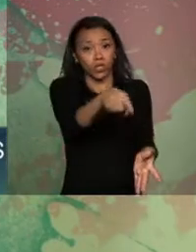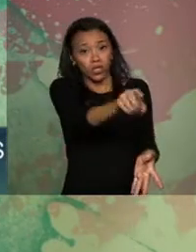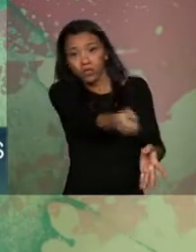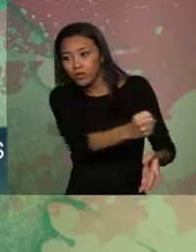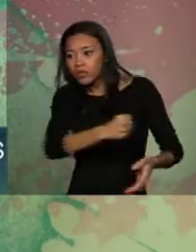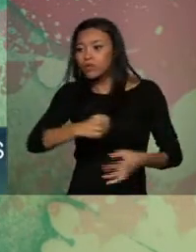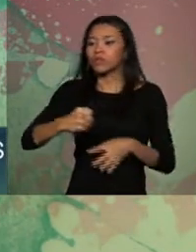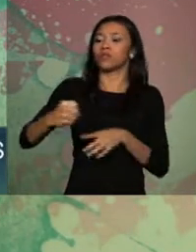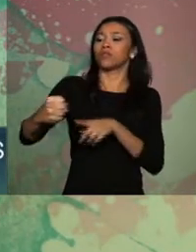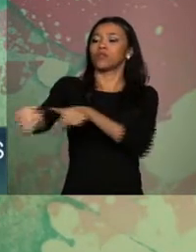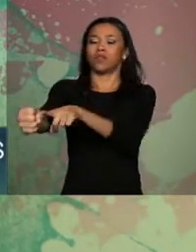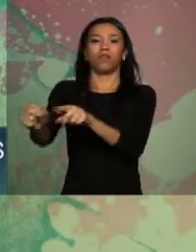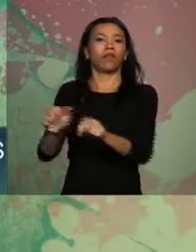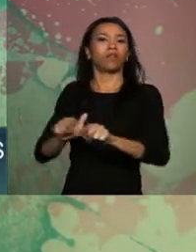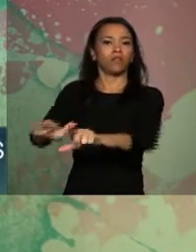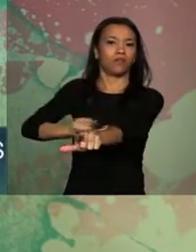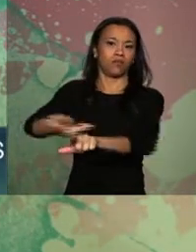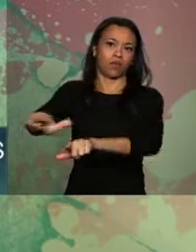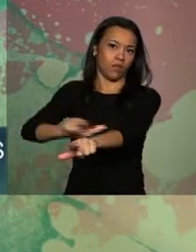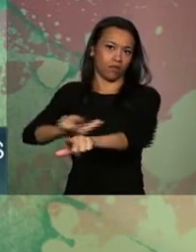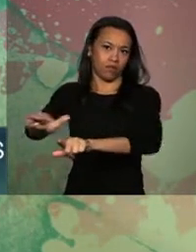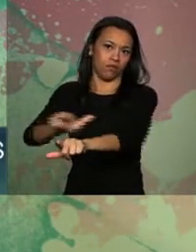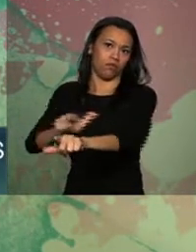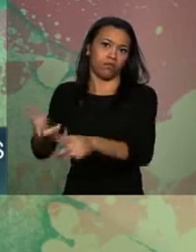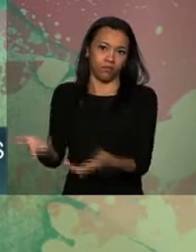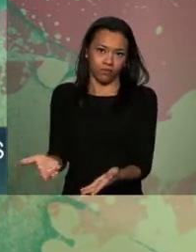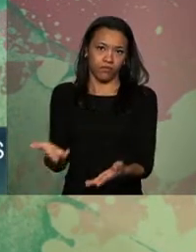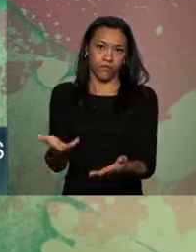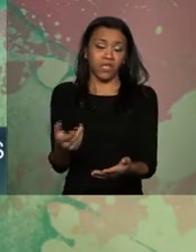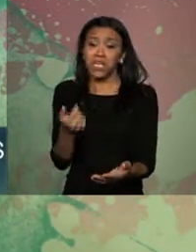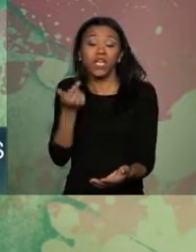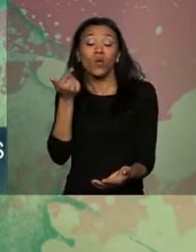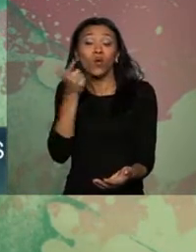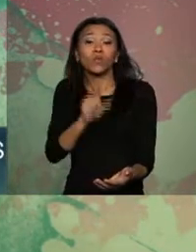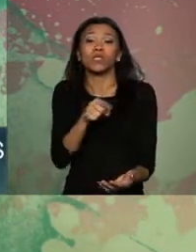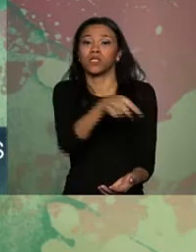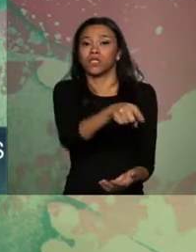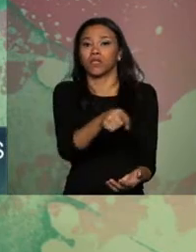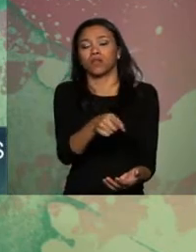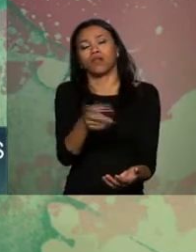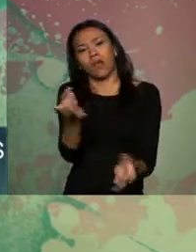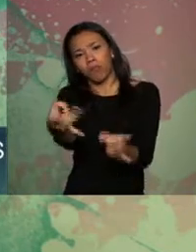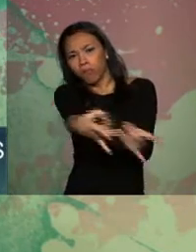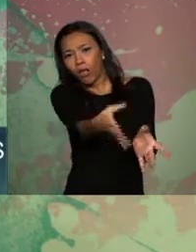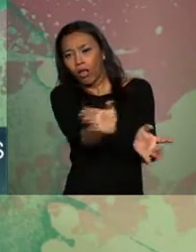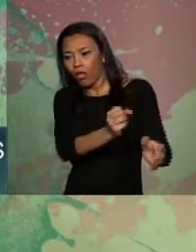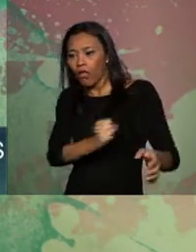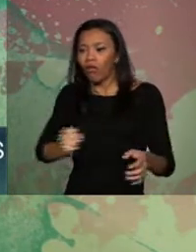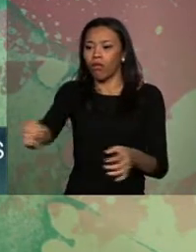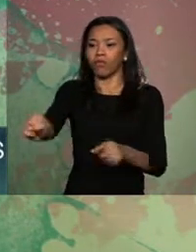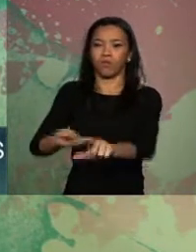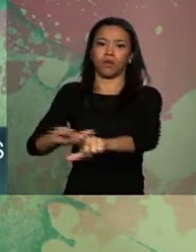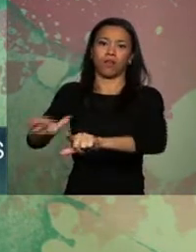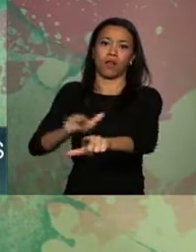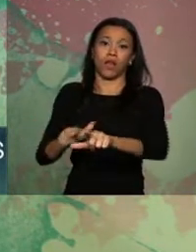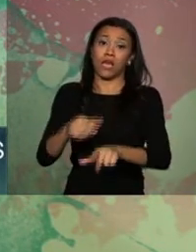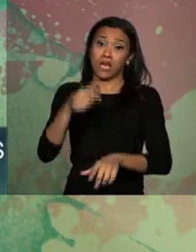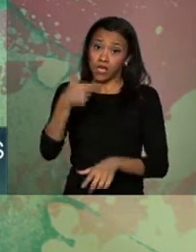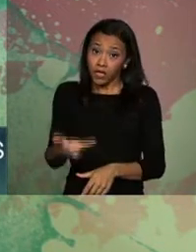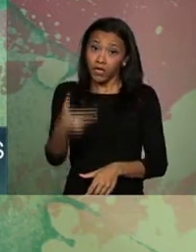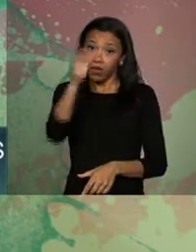ao mundo da violência, melhor dizendo, e vá direto para o mundo do trabalho. Que ele tenha